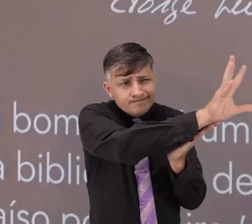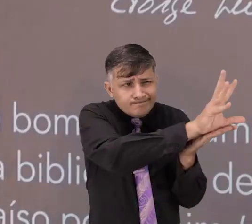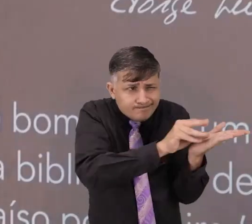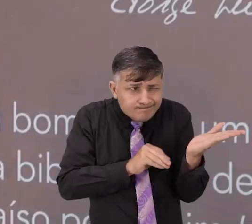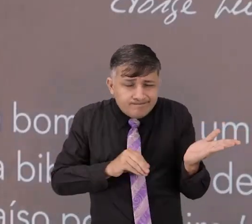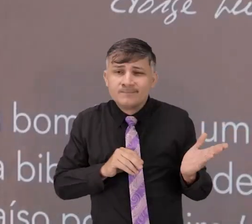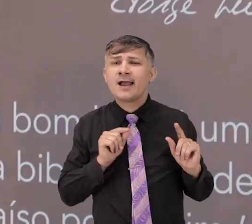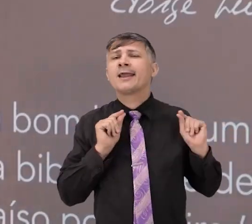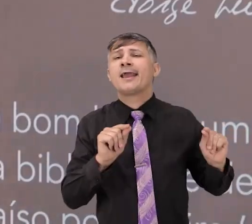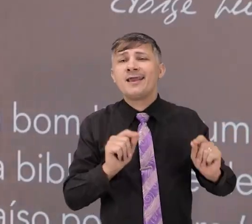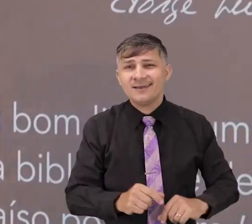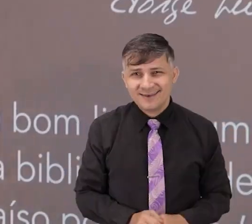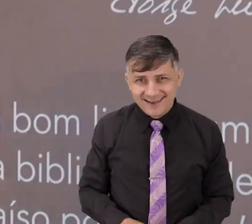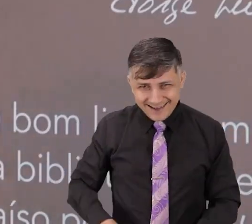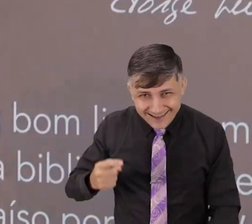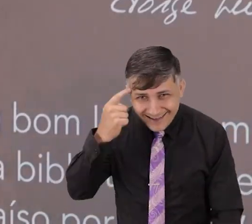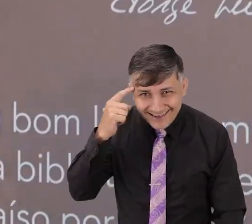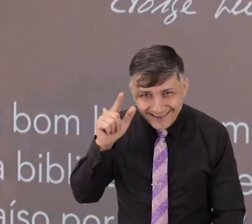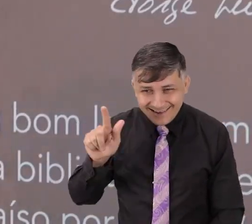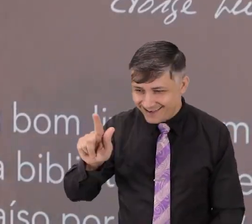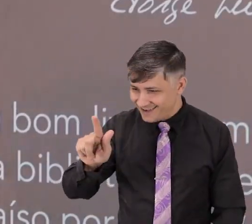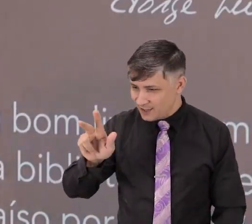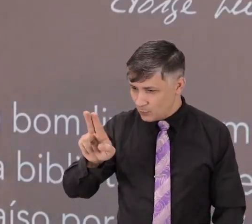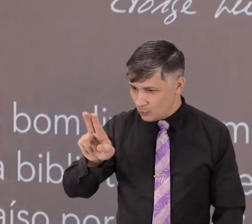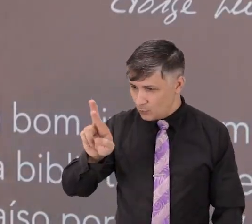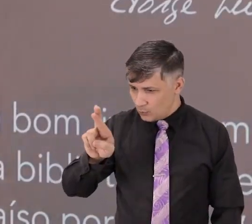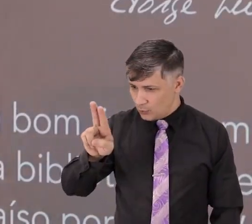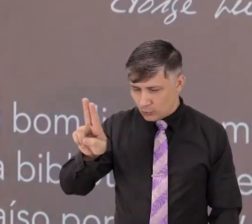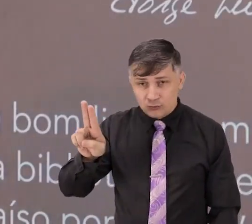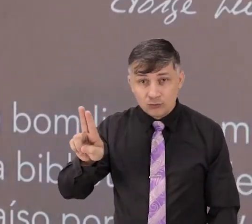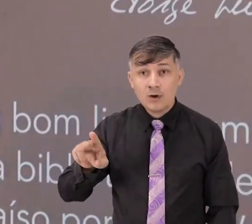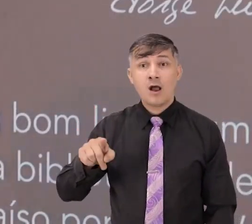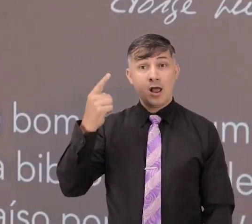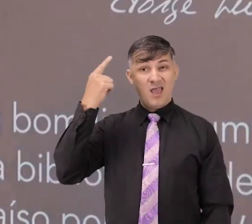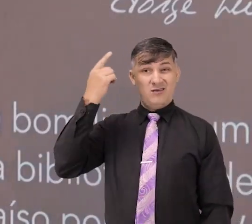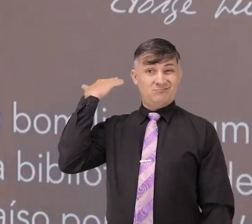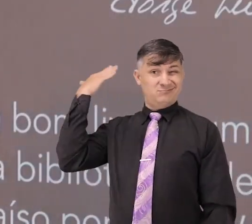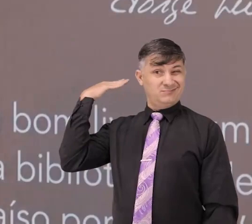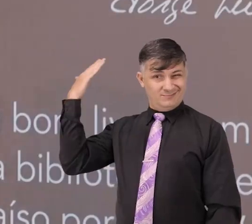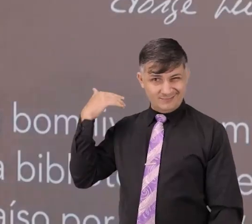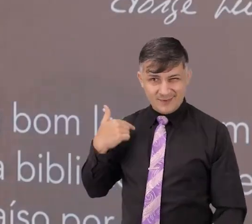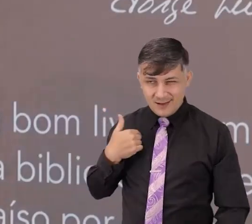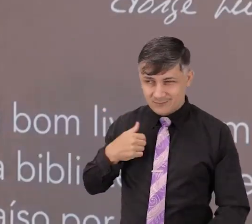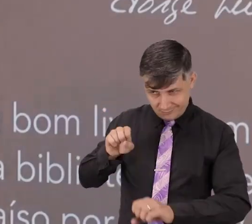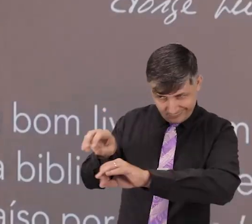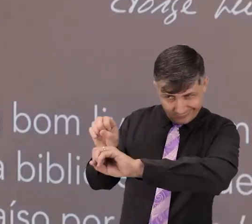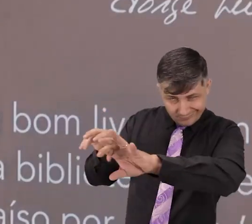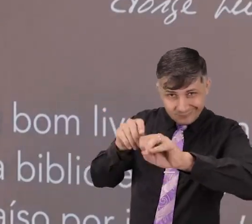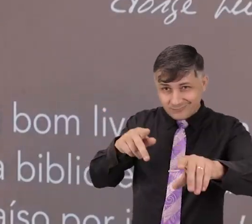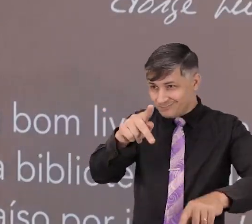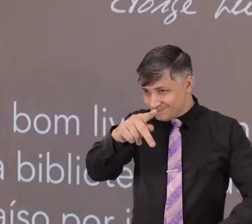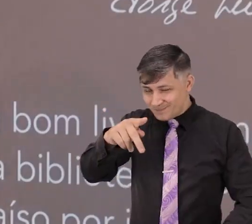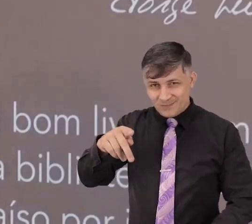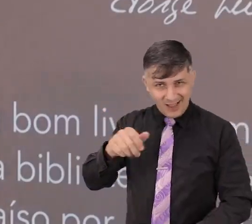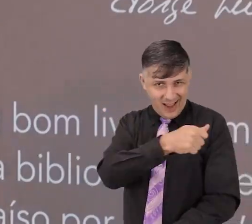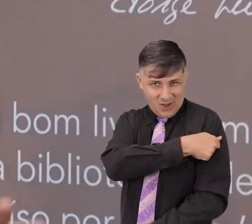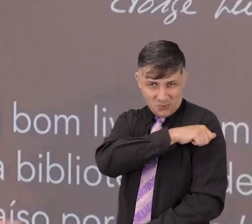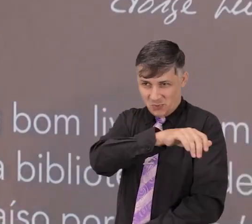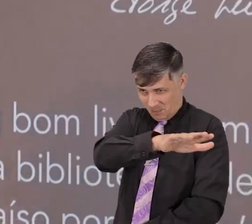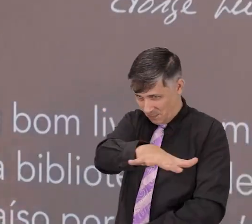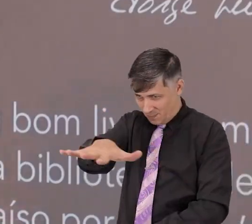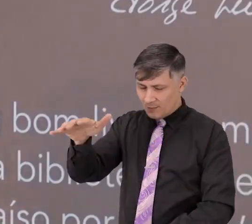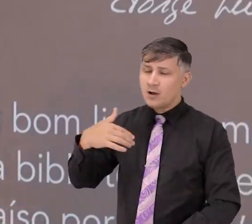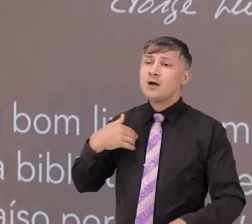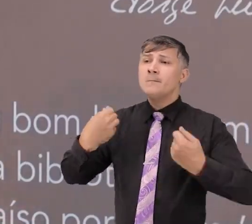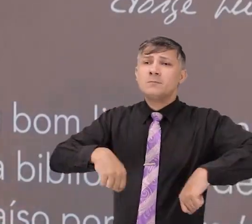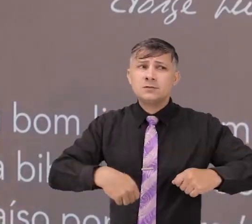estava dando uma aula para uma garotada mais nova e eu disse, olha, a gente precisa de guru, a gente precisa ter modelos, a gente precisa ter